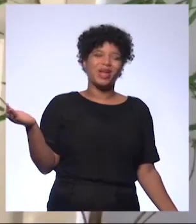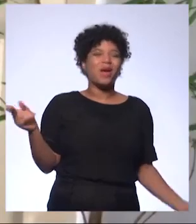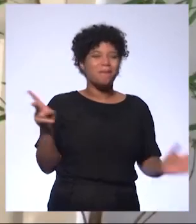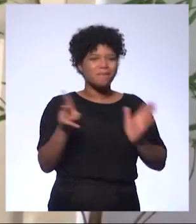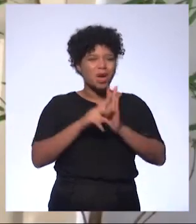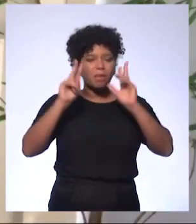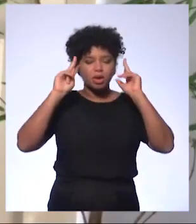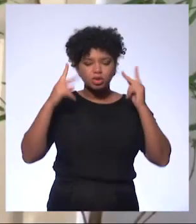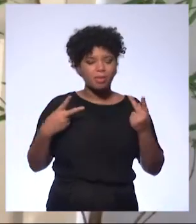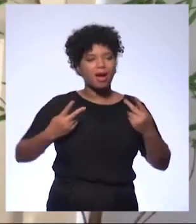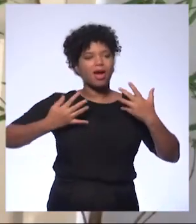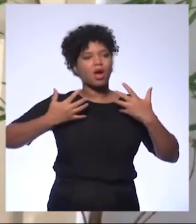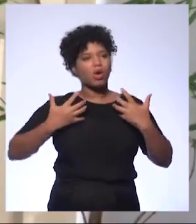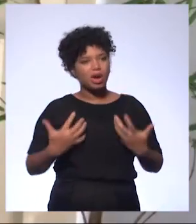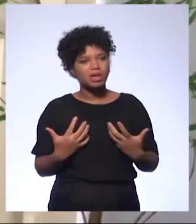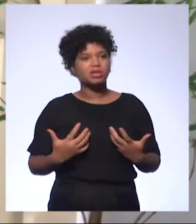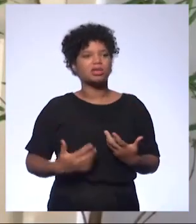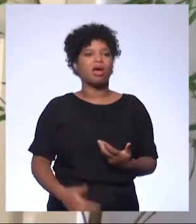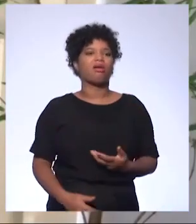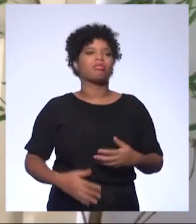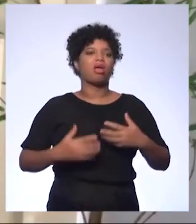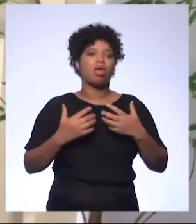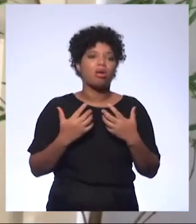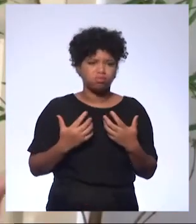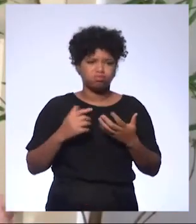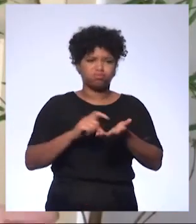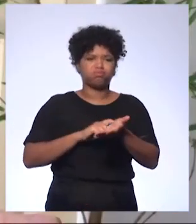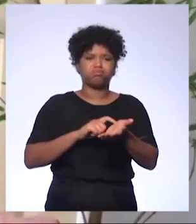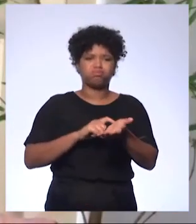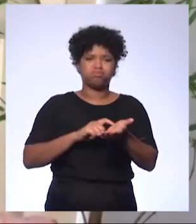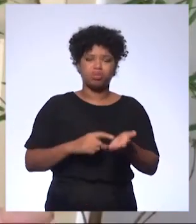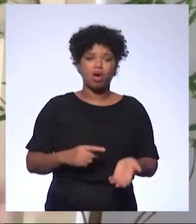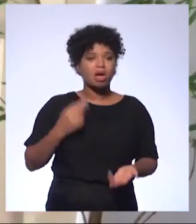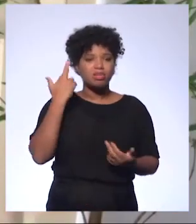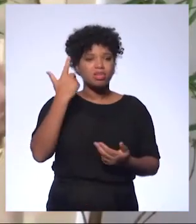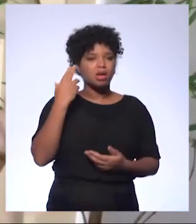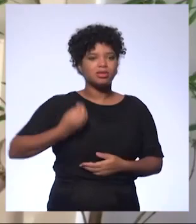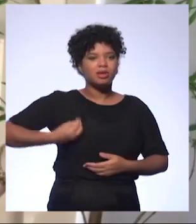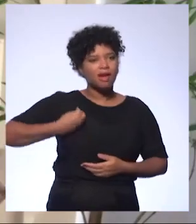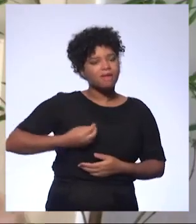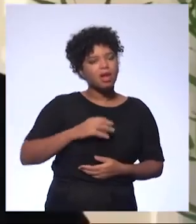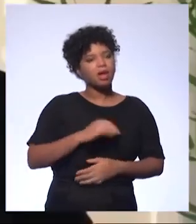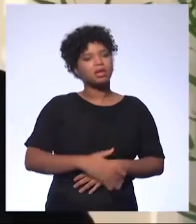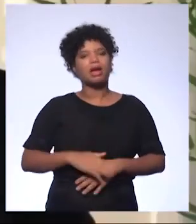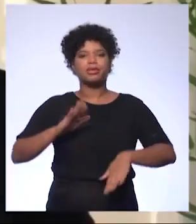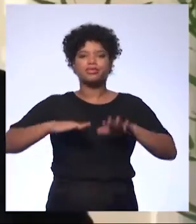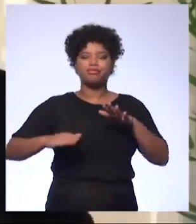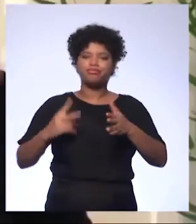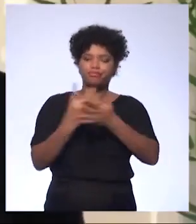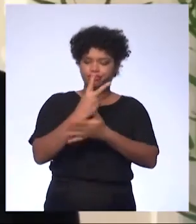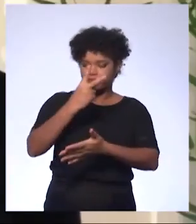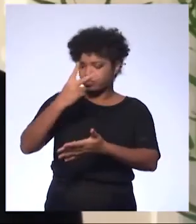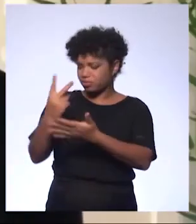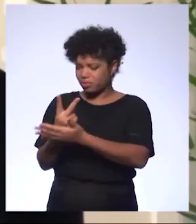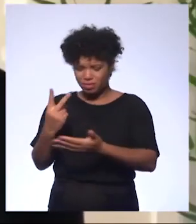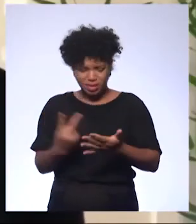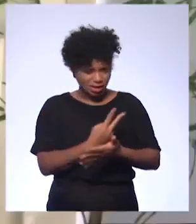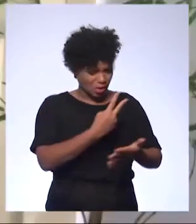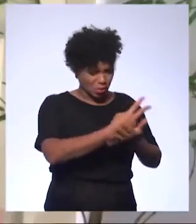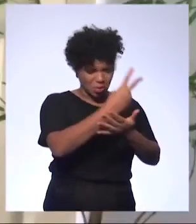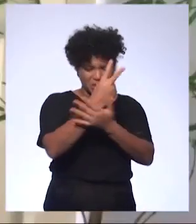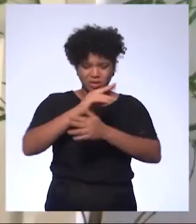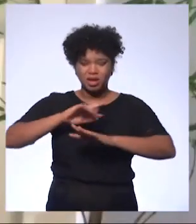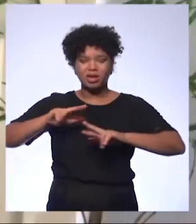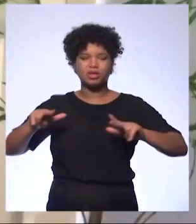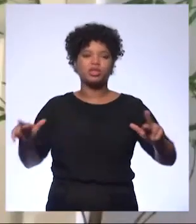humano ficar cansado, ficar desanimado, ficar bravo. É natural na sua vida uma coisa dar errada, a outra também, aquela outra